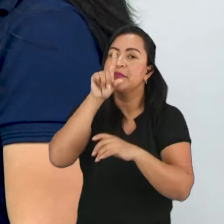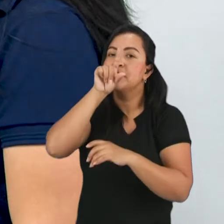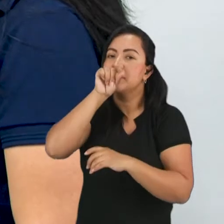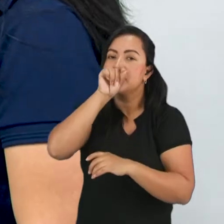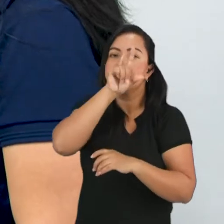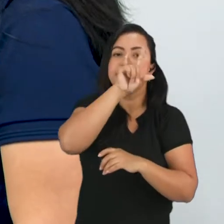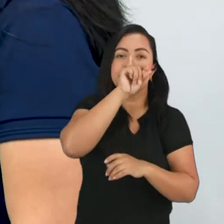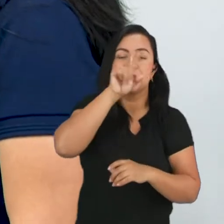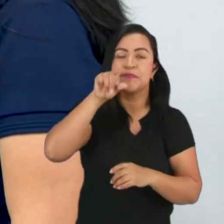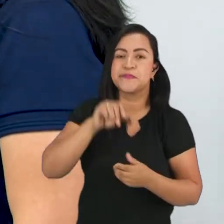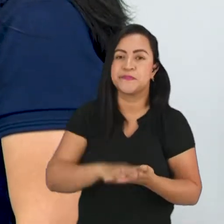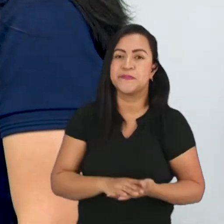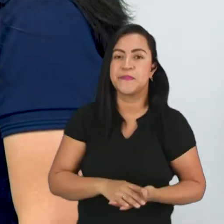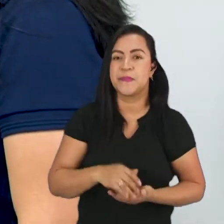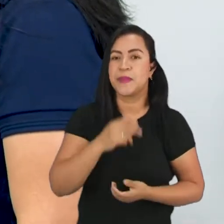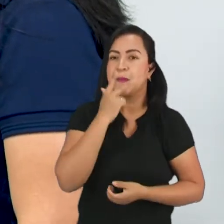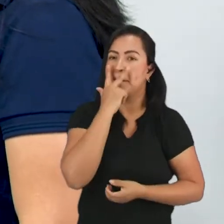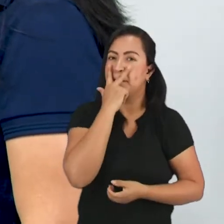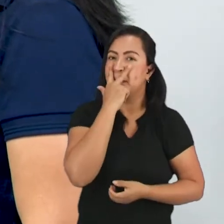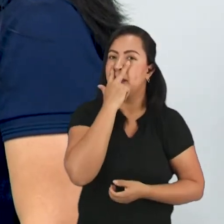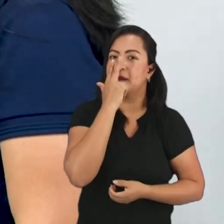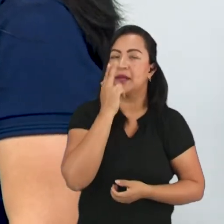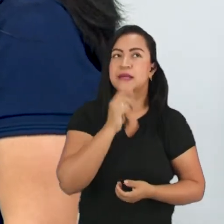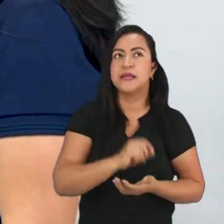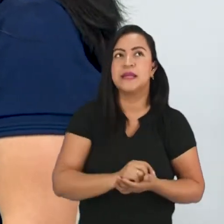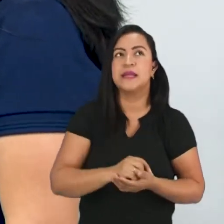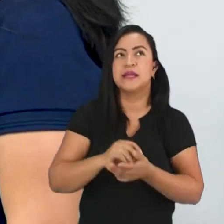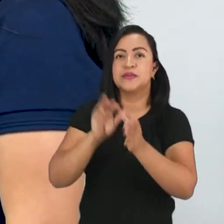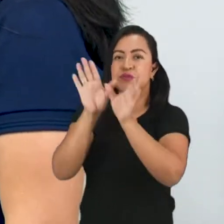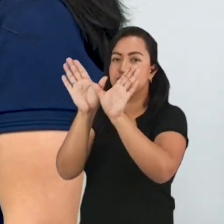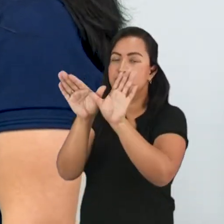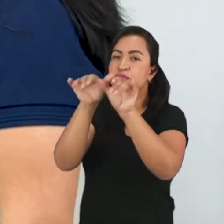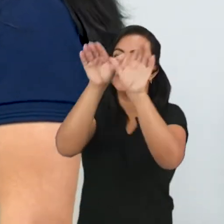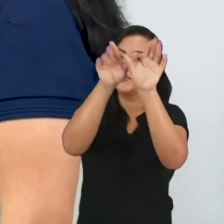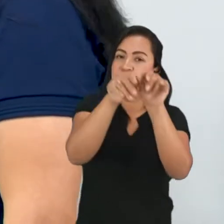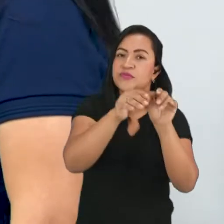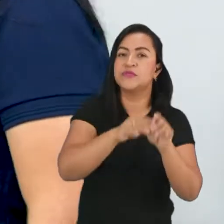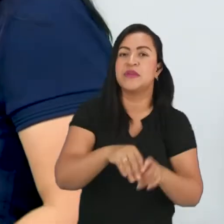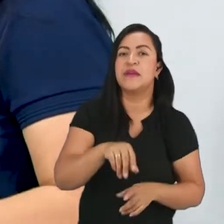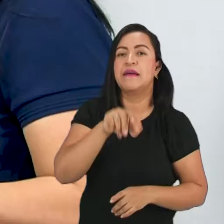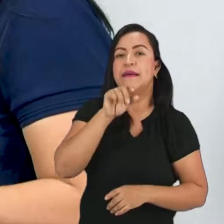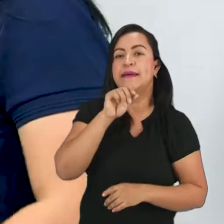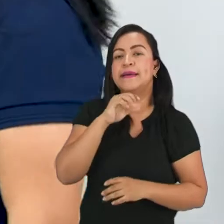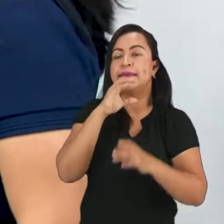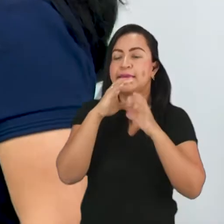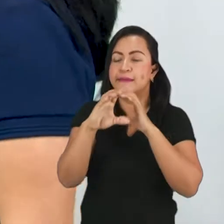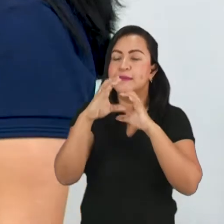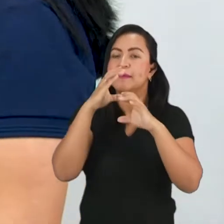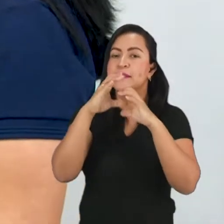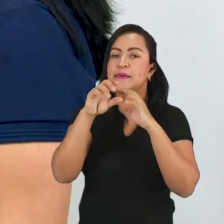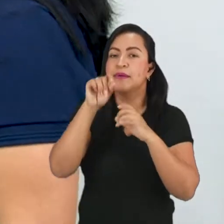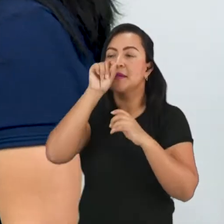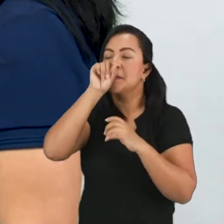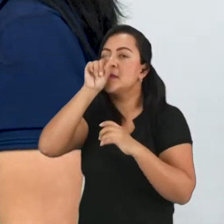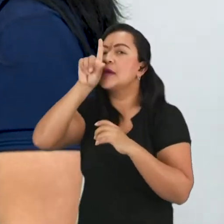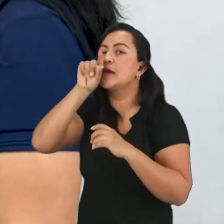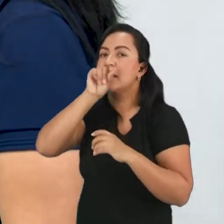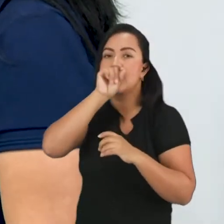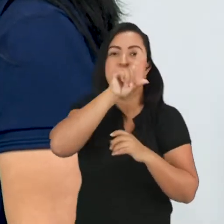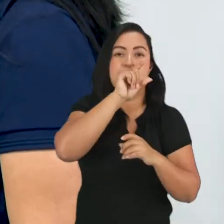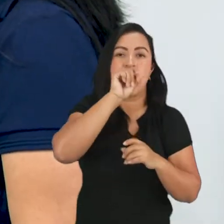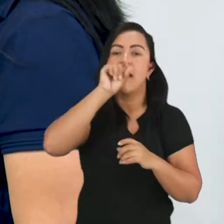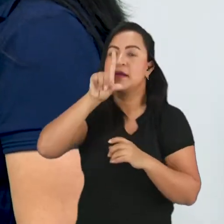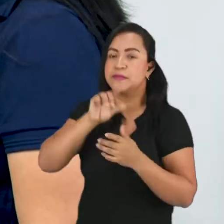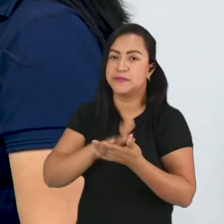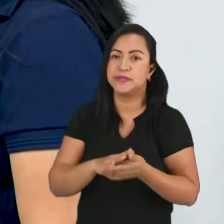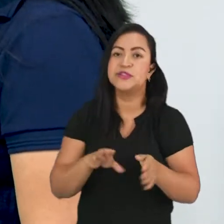gritinhos. Parece aqueles pontinhos, porque elas estão fazendo o voo e fazem o canto, que são os gritinhos, como a frase